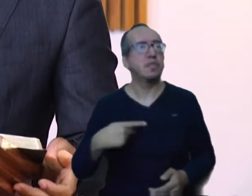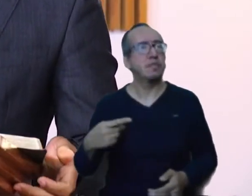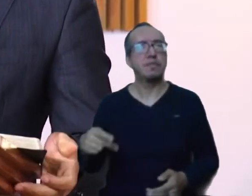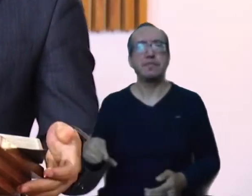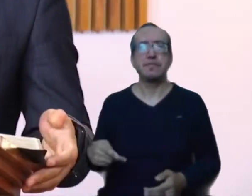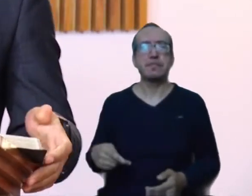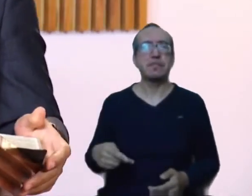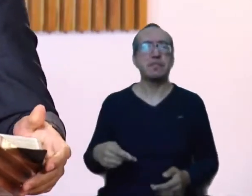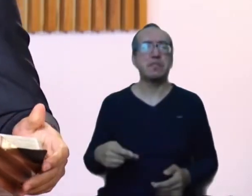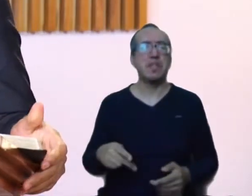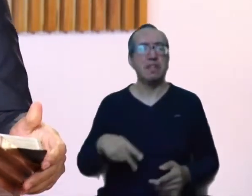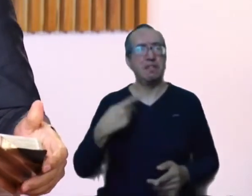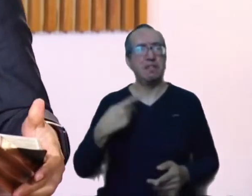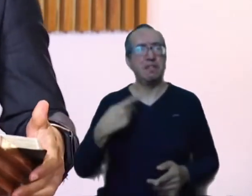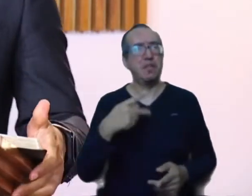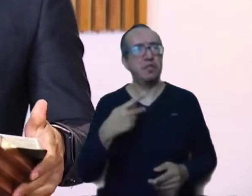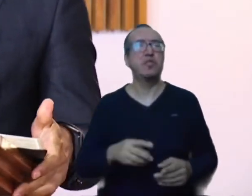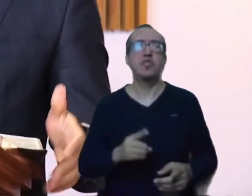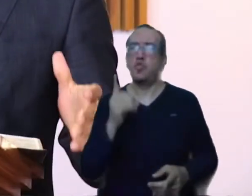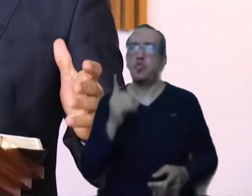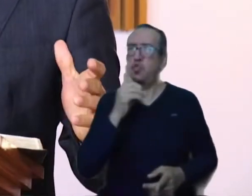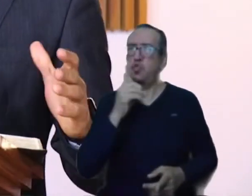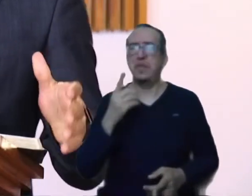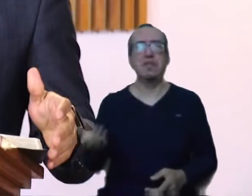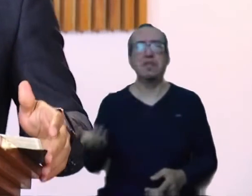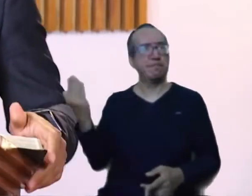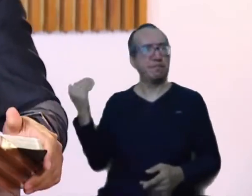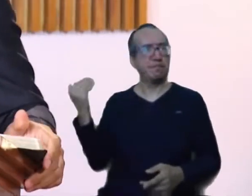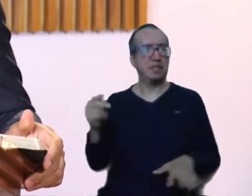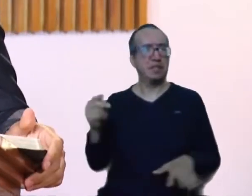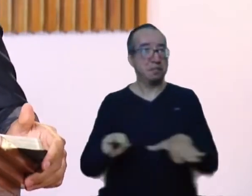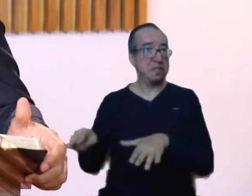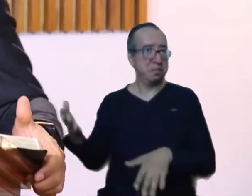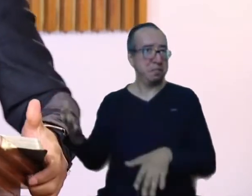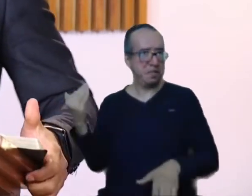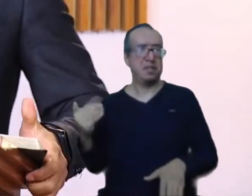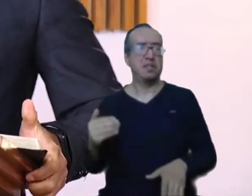O Jefferson, na segunda-feira, me contou uma experiência maravilhosa.